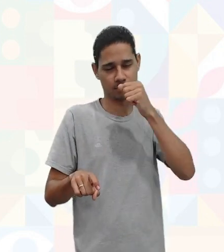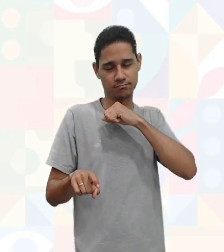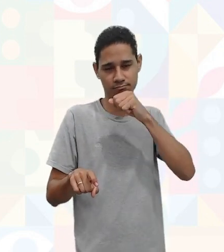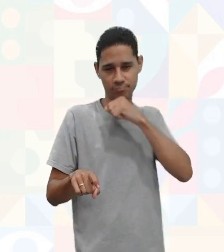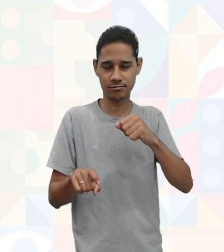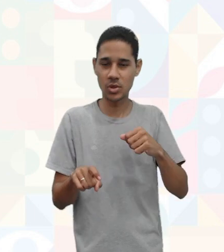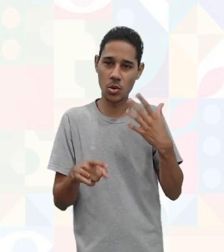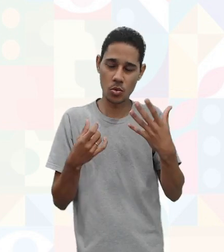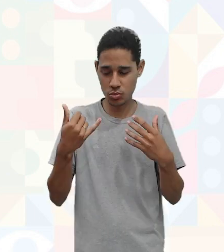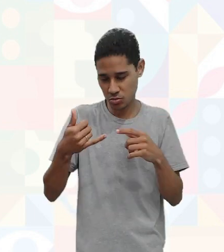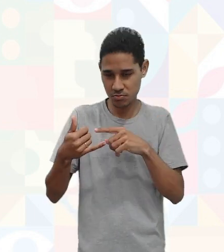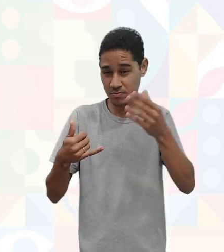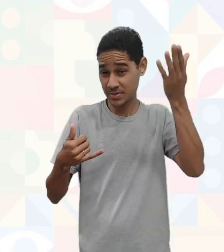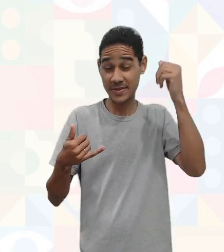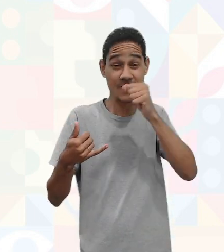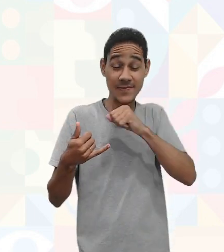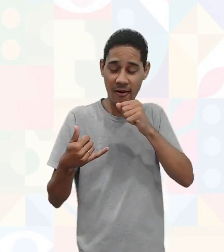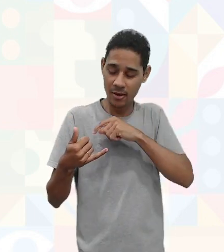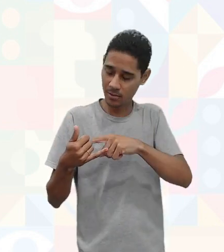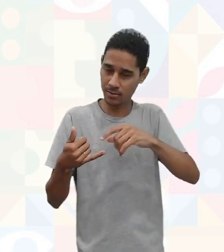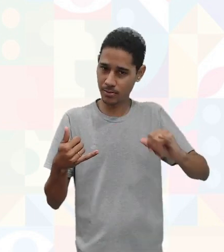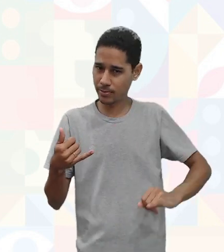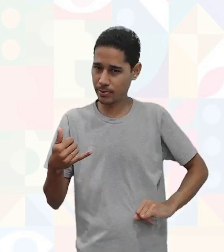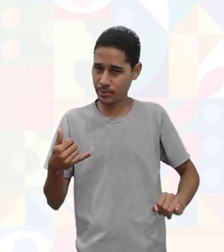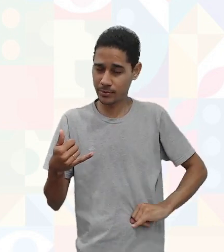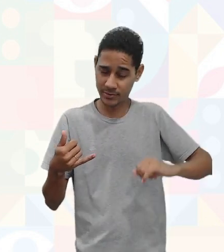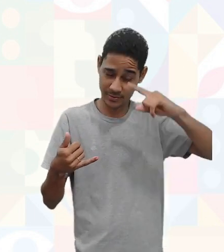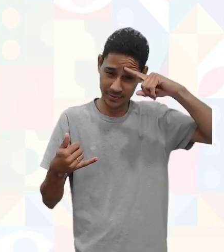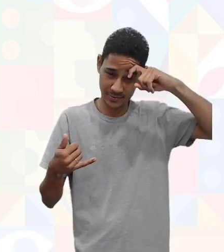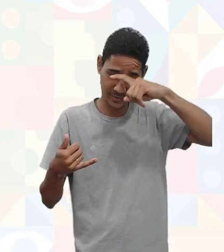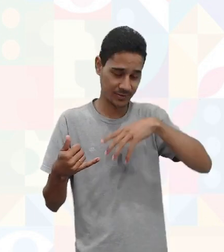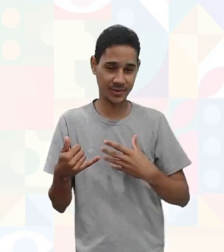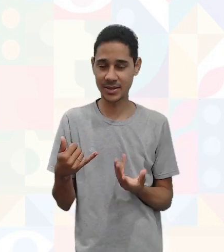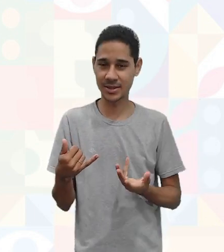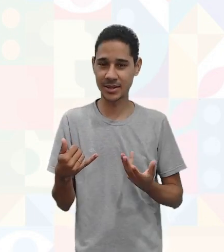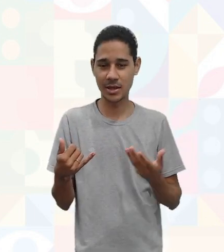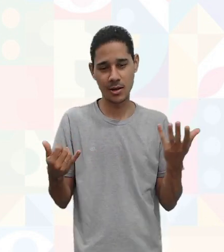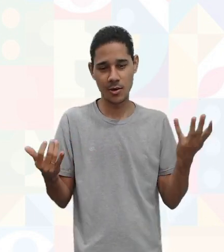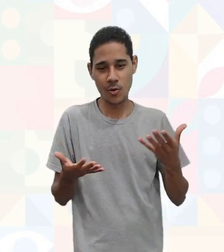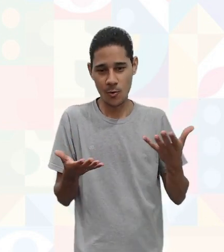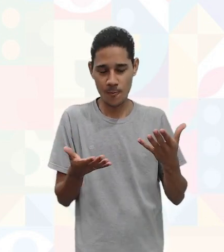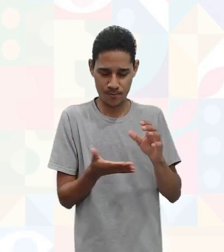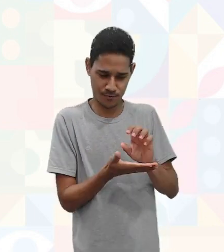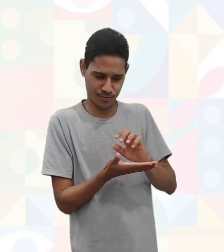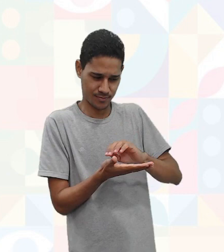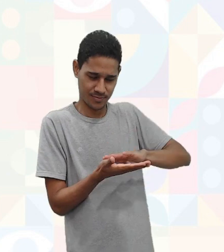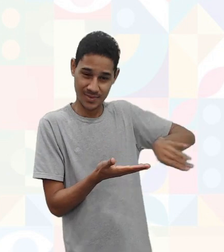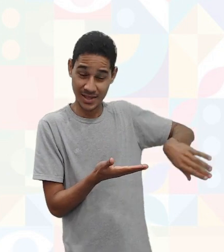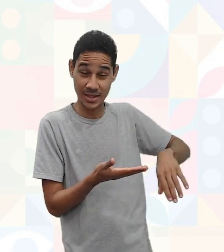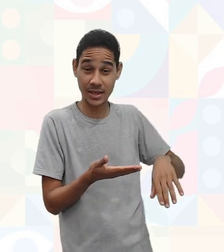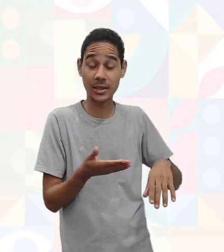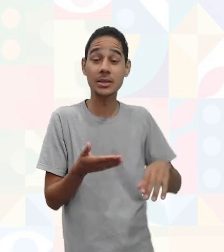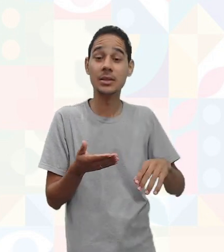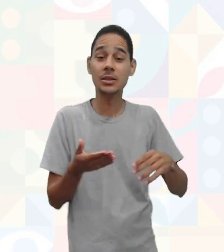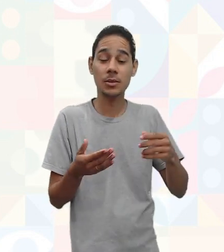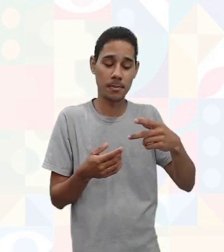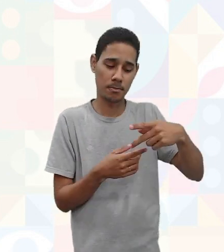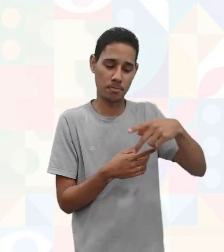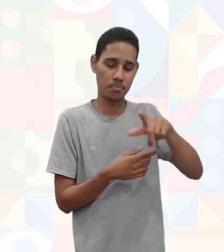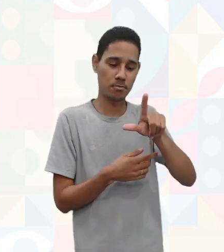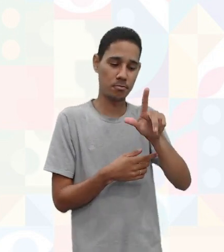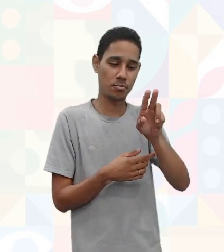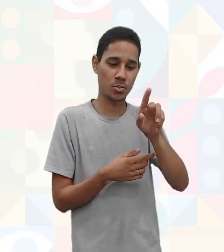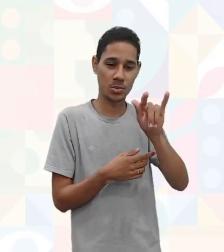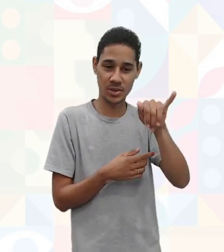dispositivos móveis, sofriam muito com Flash. Então, hoje, com a eliminação das dependências desses plugins,